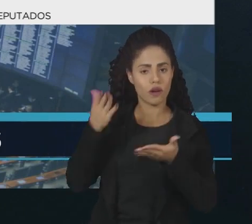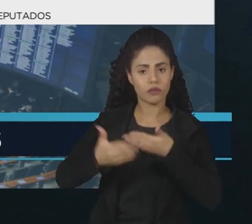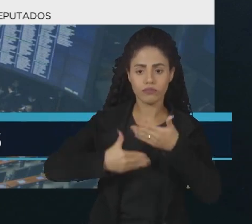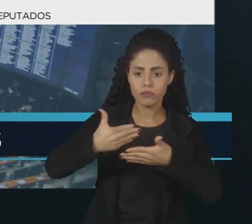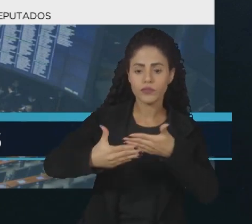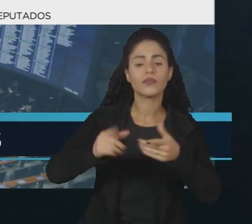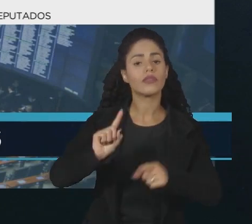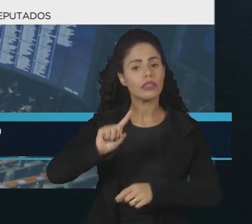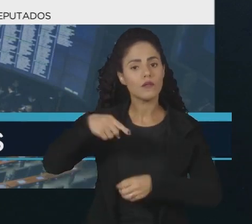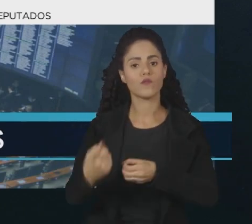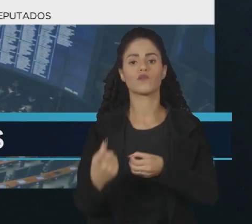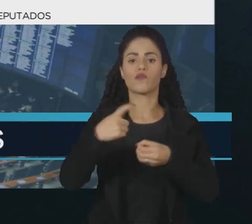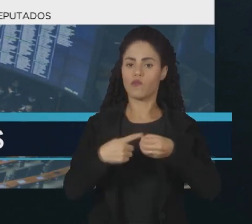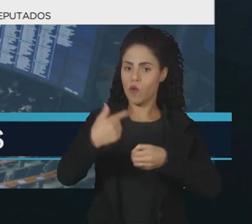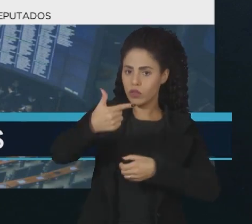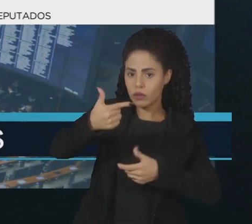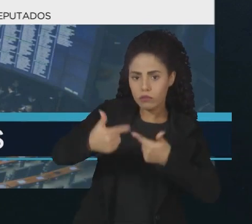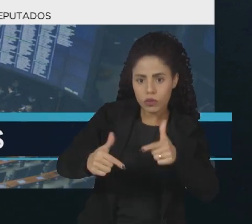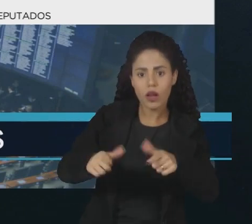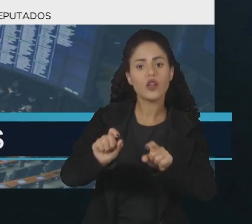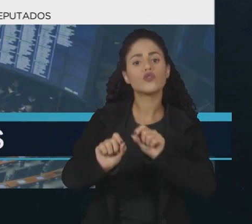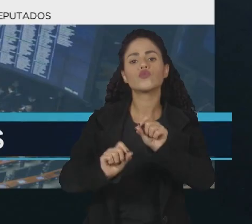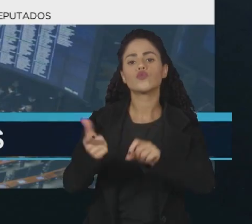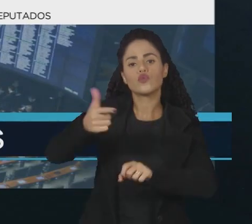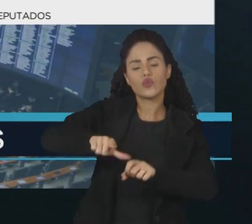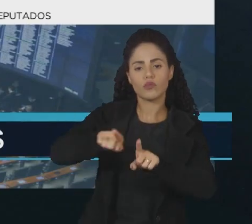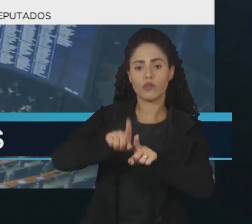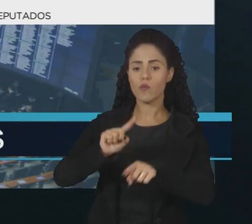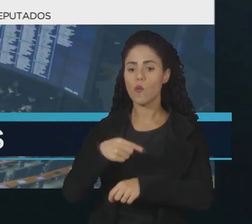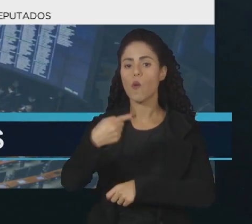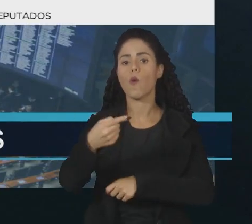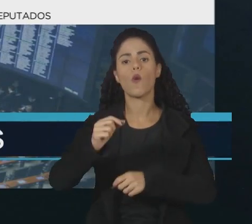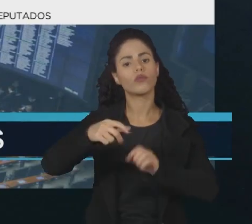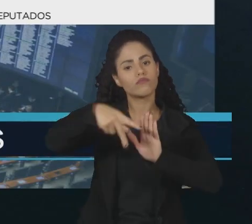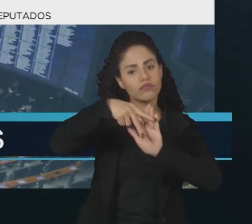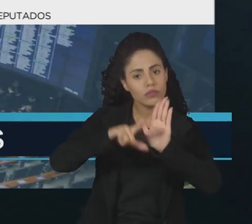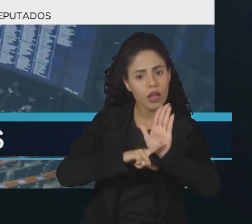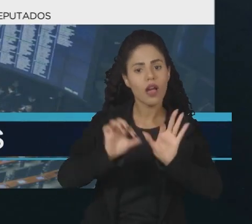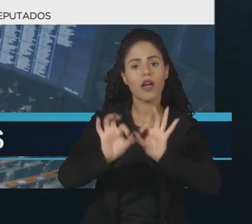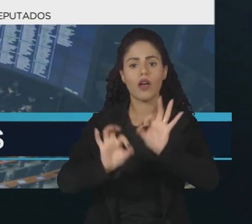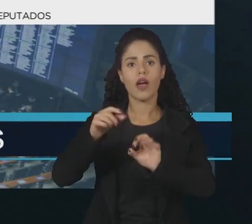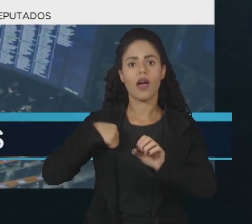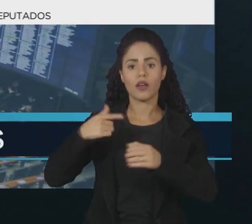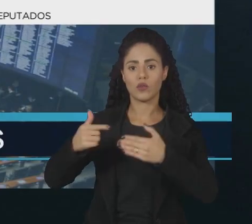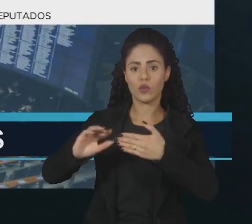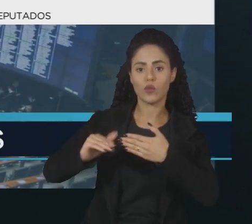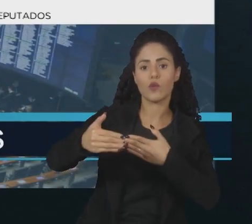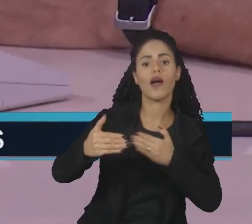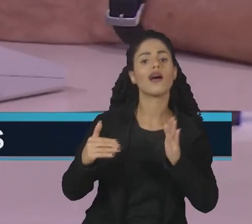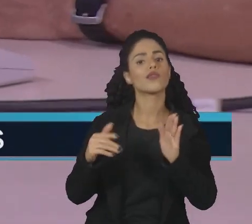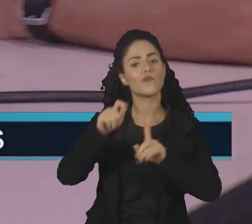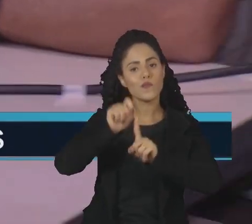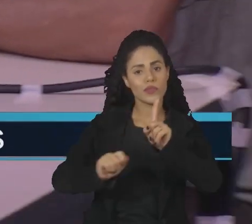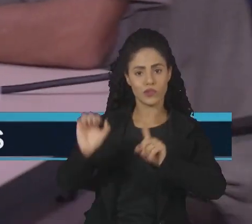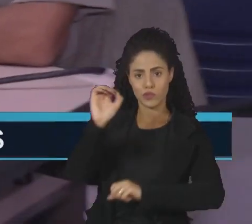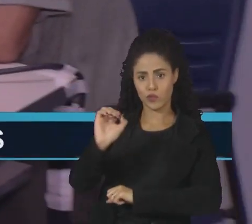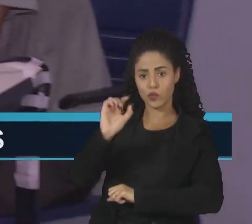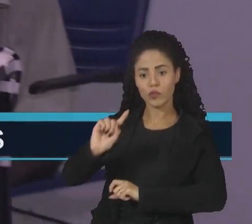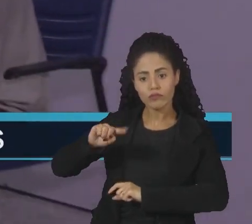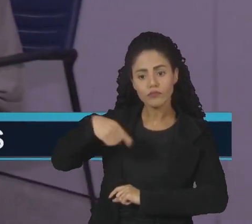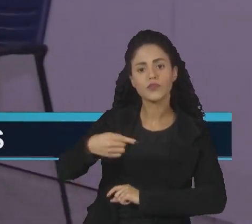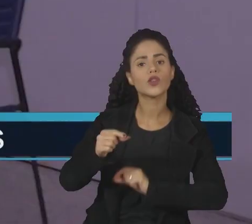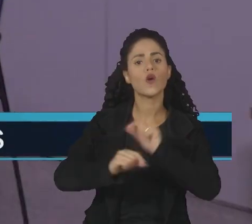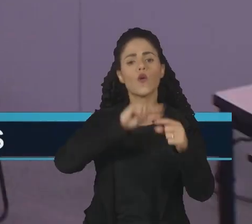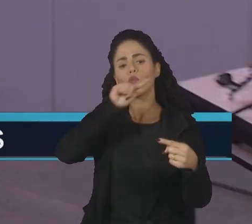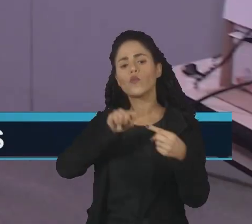Depois, eles voltam a discutir os projetos só em outras 2 semanas, daqui até outubro. De resto, o